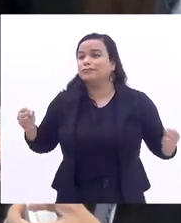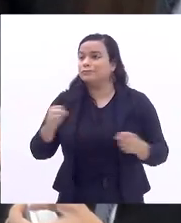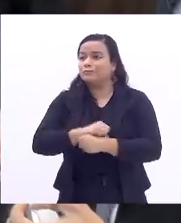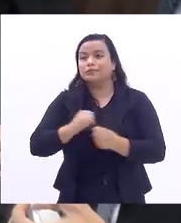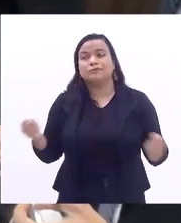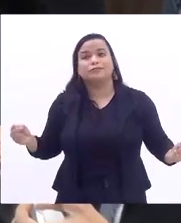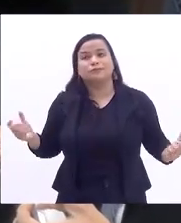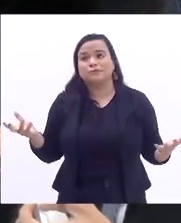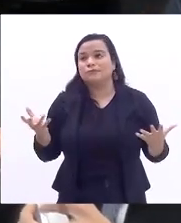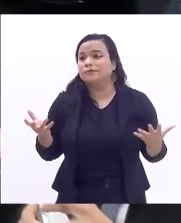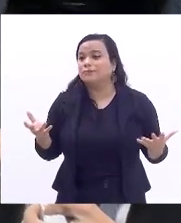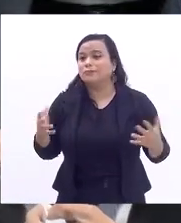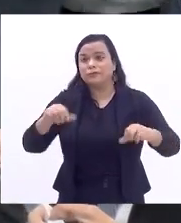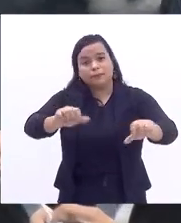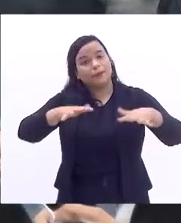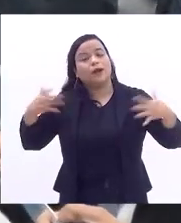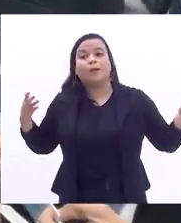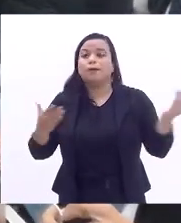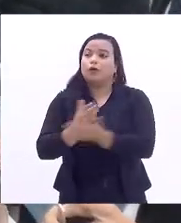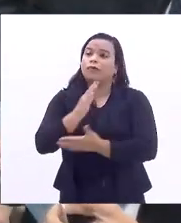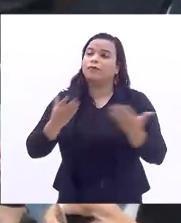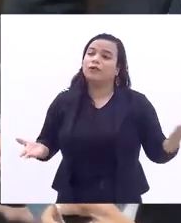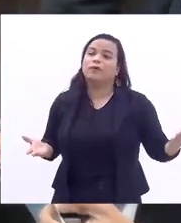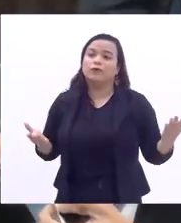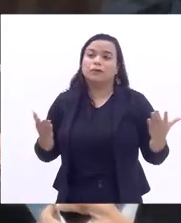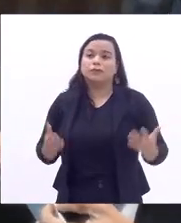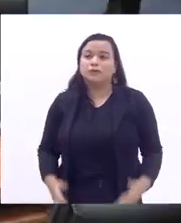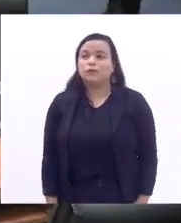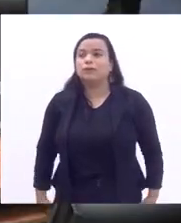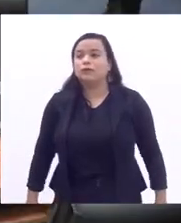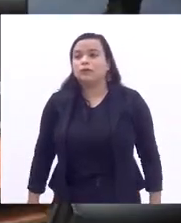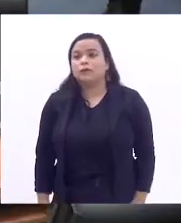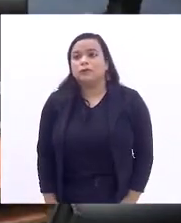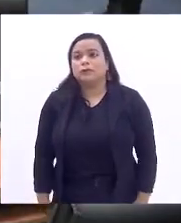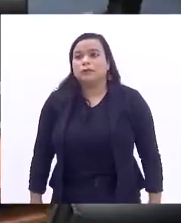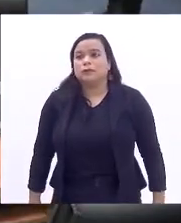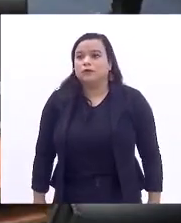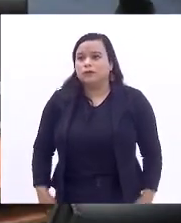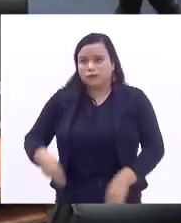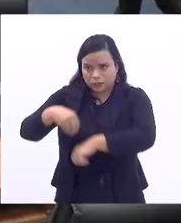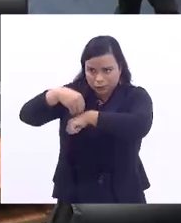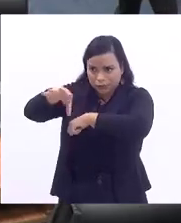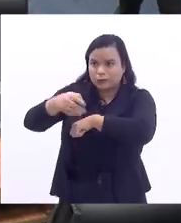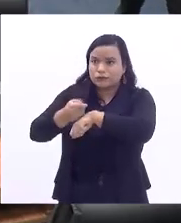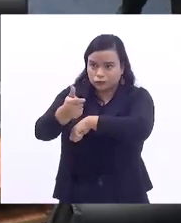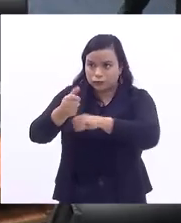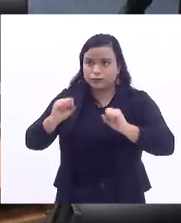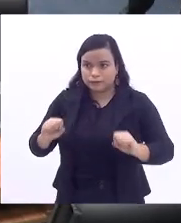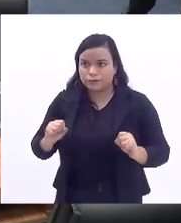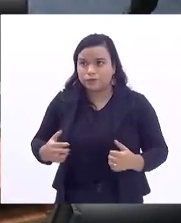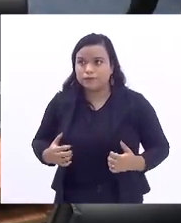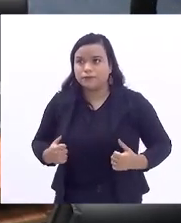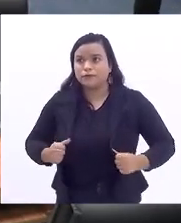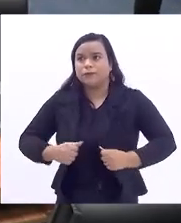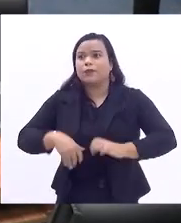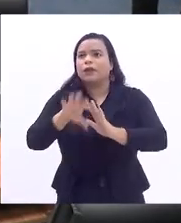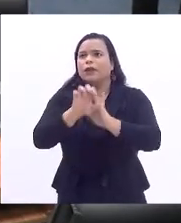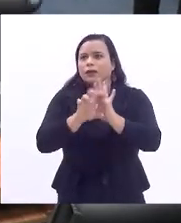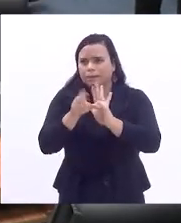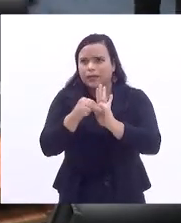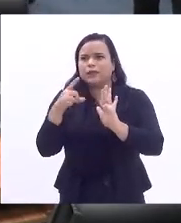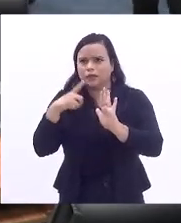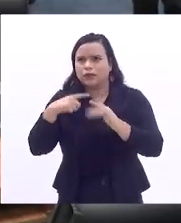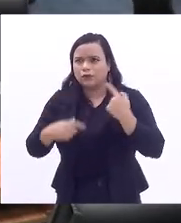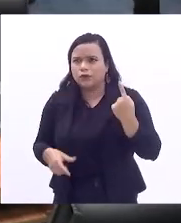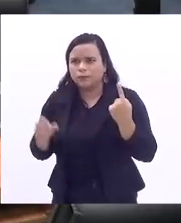Senado aprovou seu presidente isso que a gente discutiu na foto dá uma sugestão tem uma emenda no